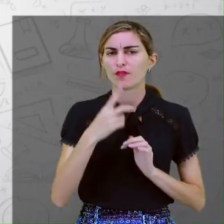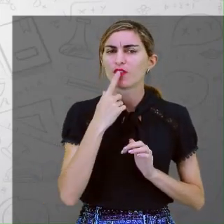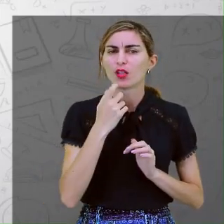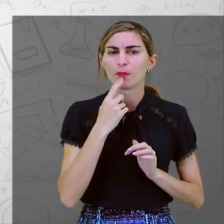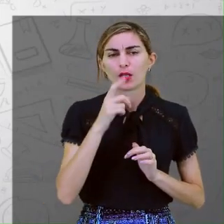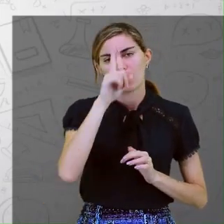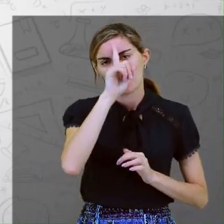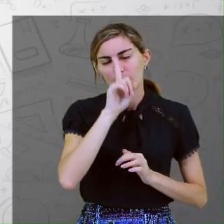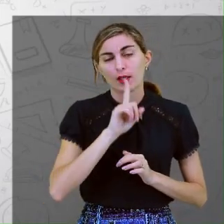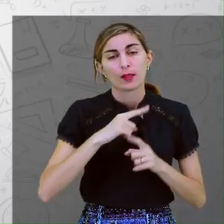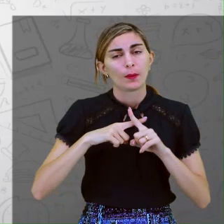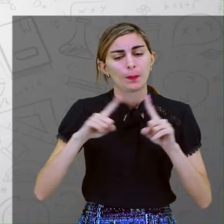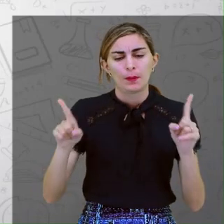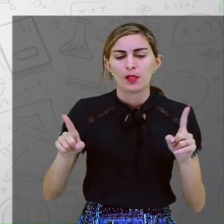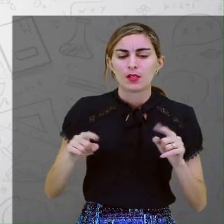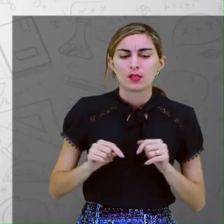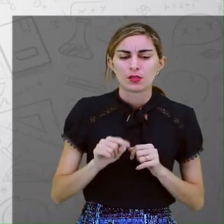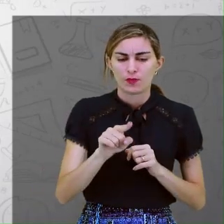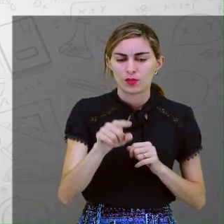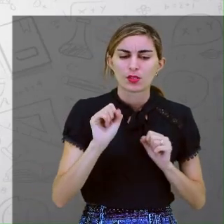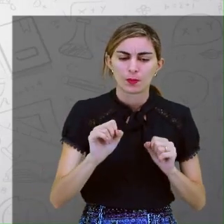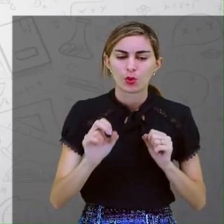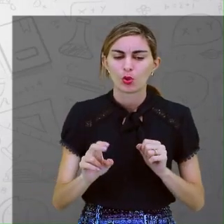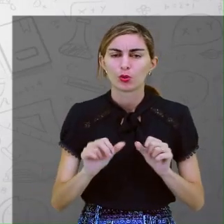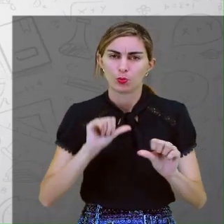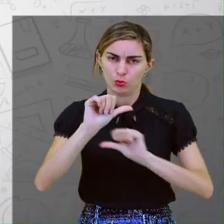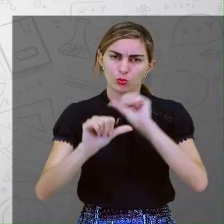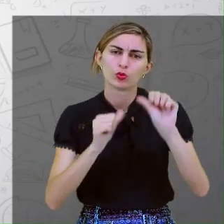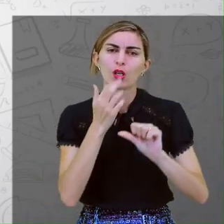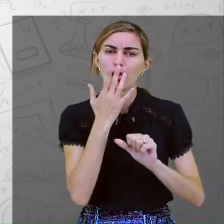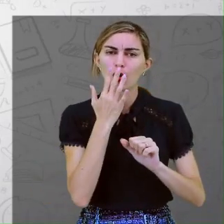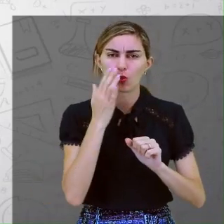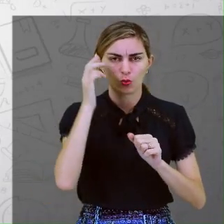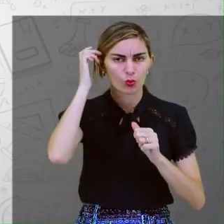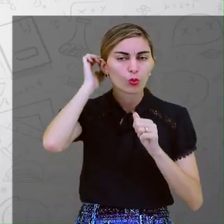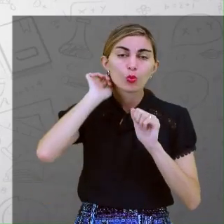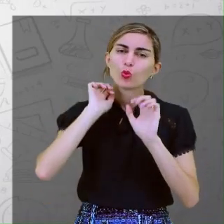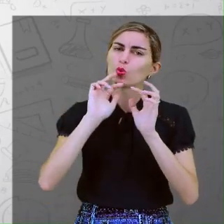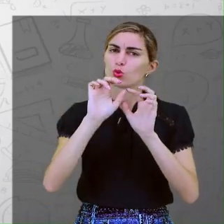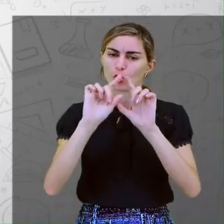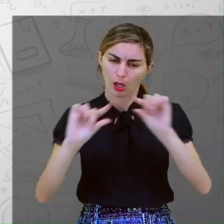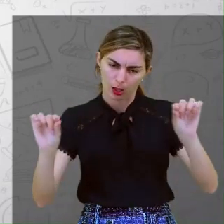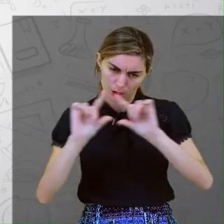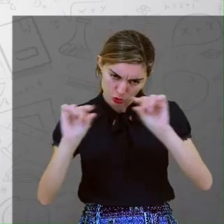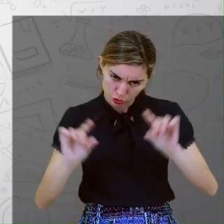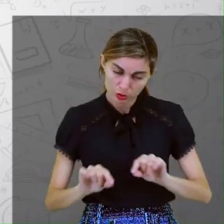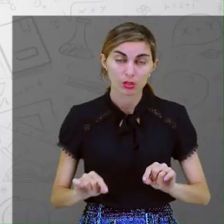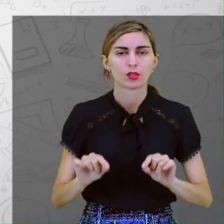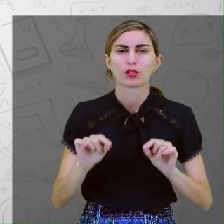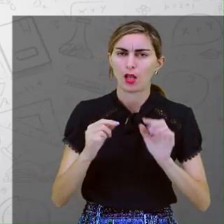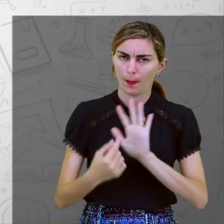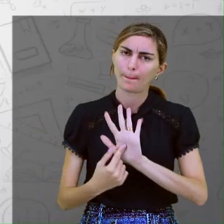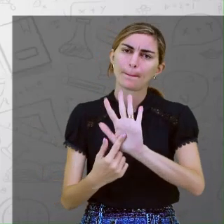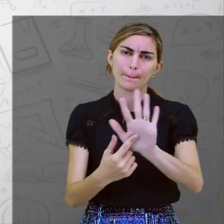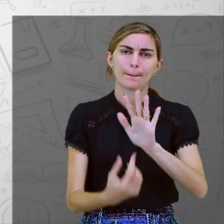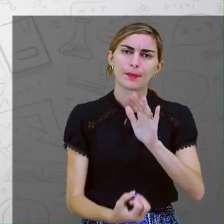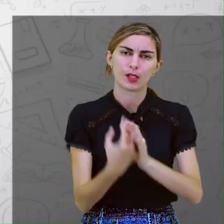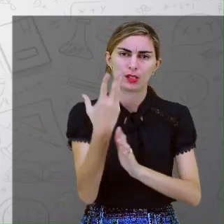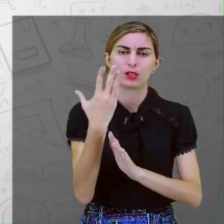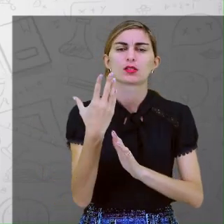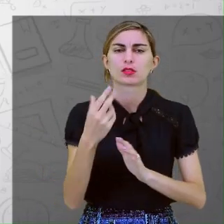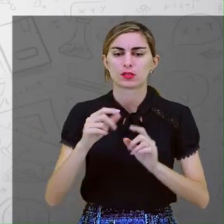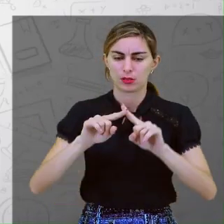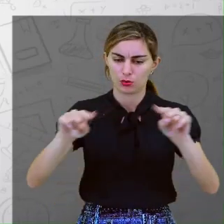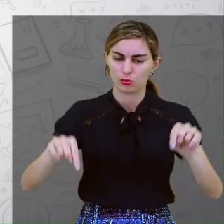vermelho e amarelo, mas você pode mudar essas cores desde que a legenda ela apareça ali